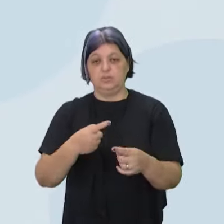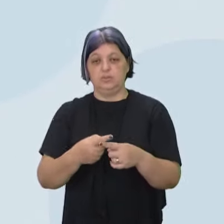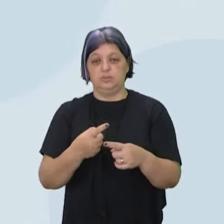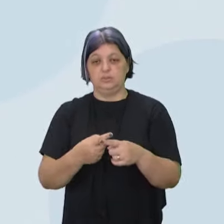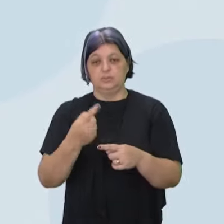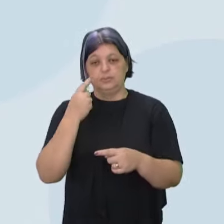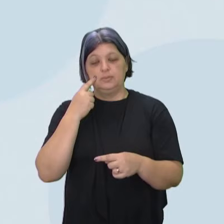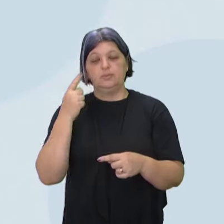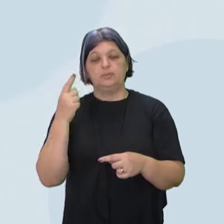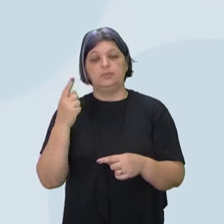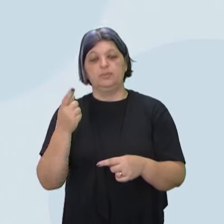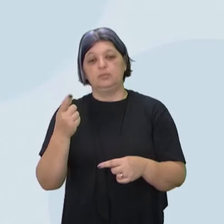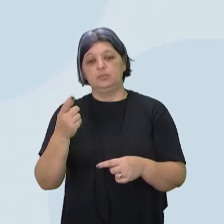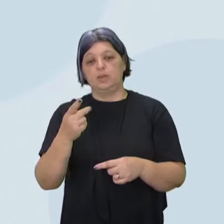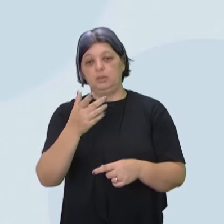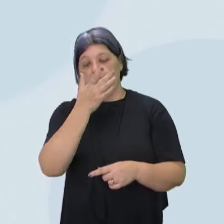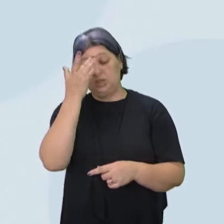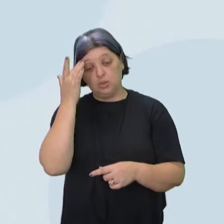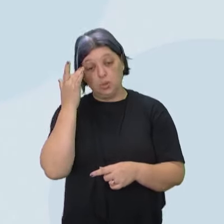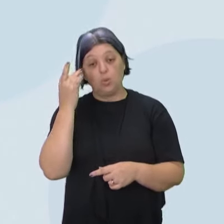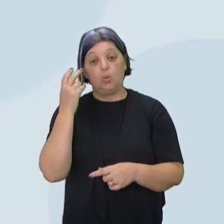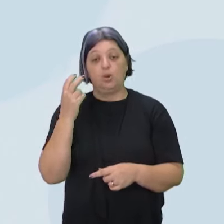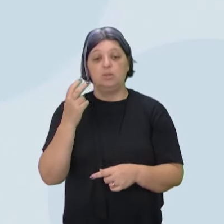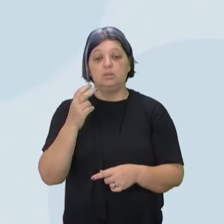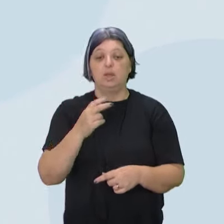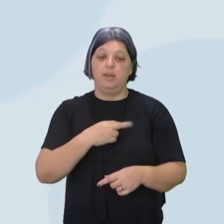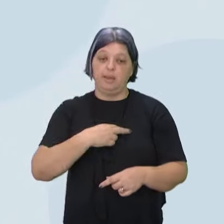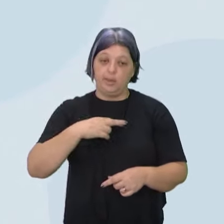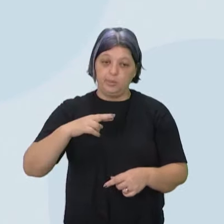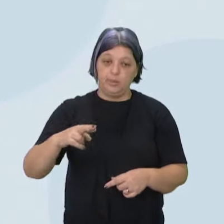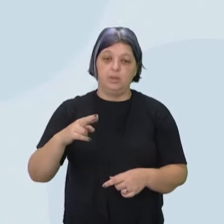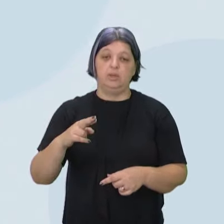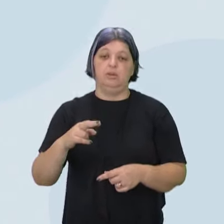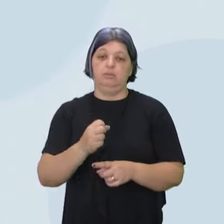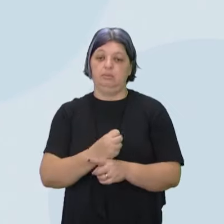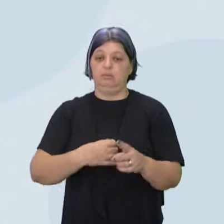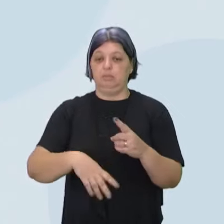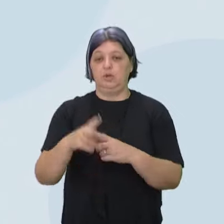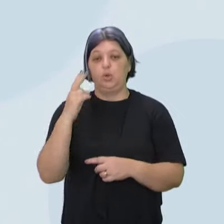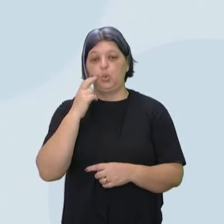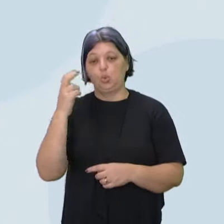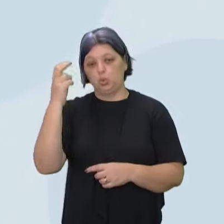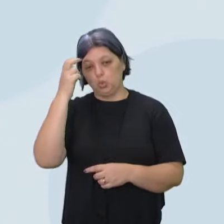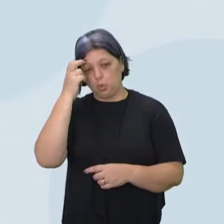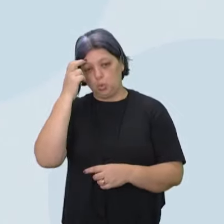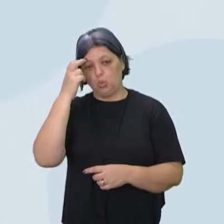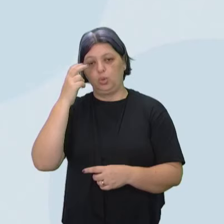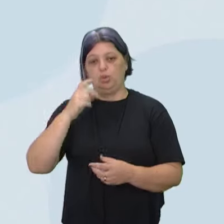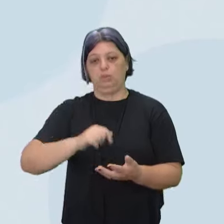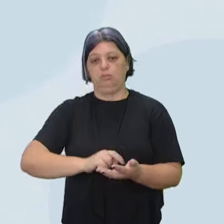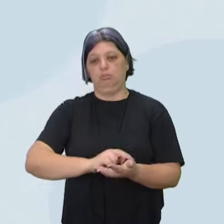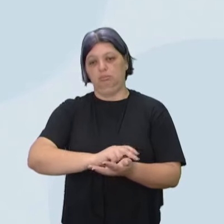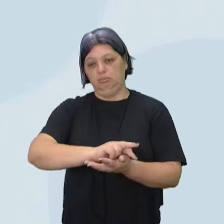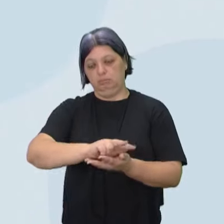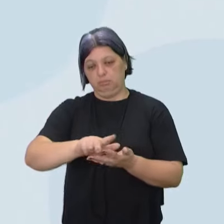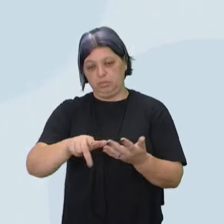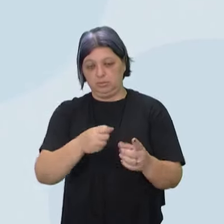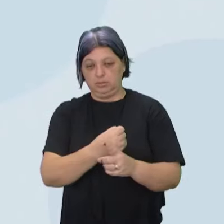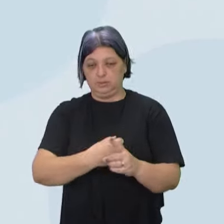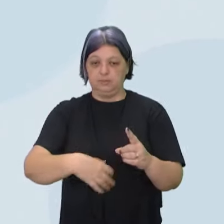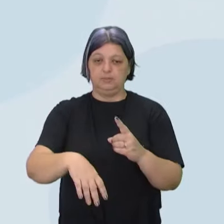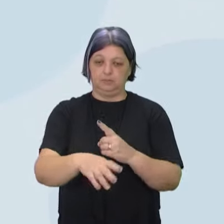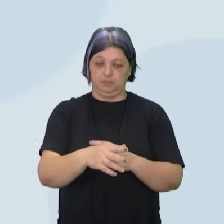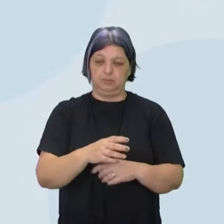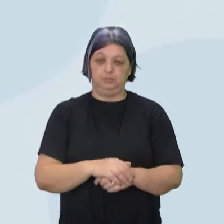fixação de pessoas, grupos humanos e povos, em função de eventos naturais, políticos, econômicos, sociais, religiosos